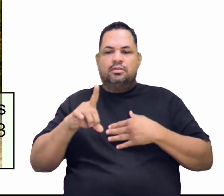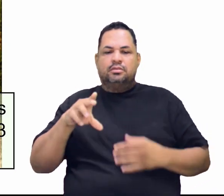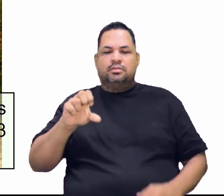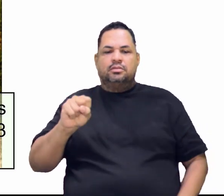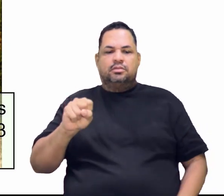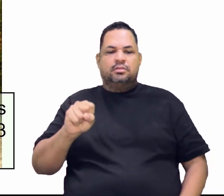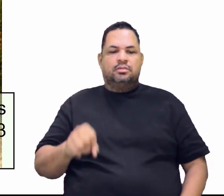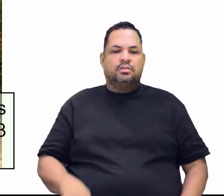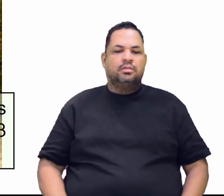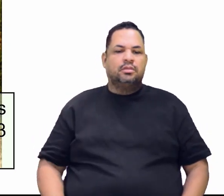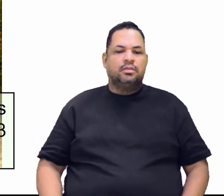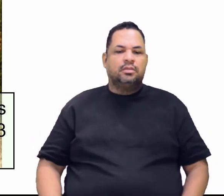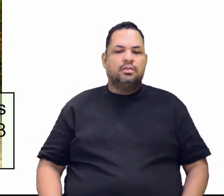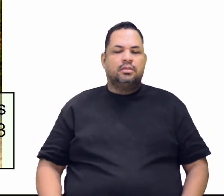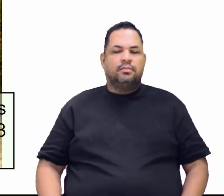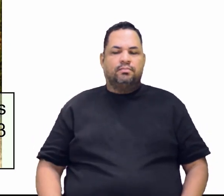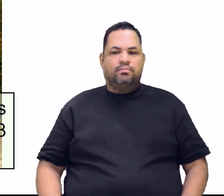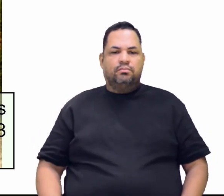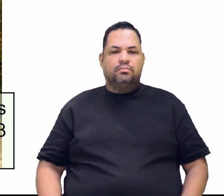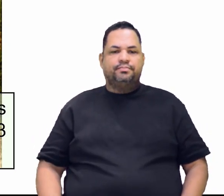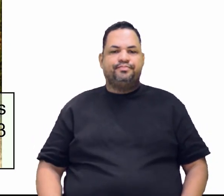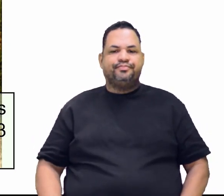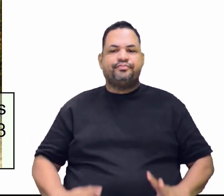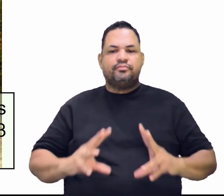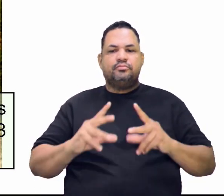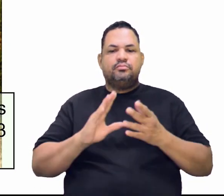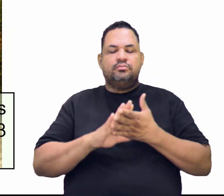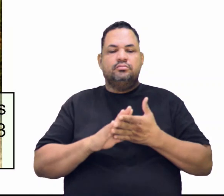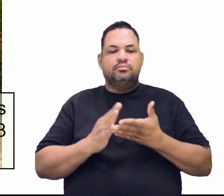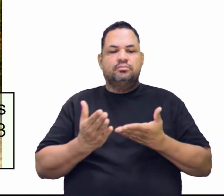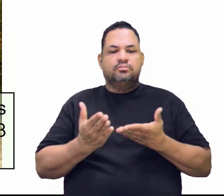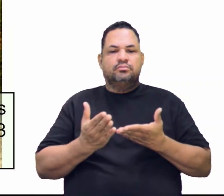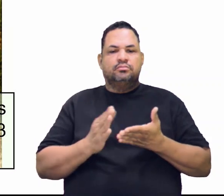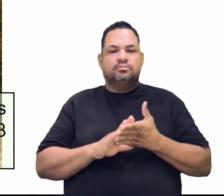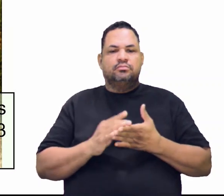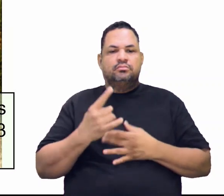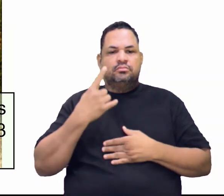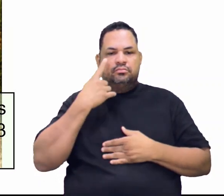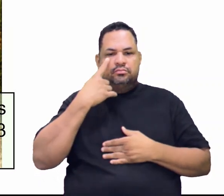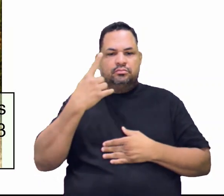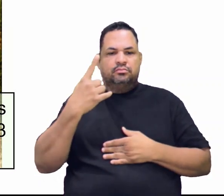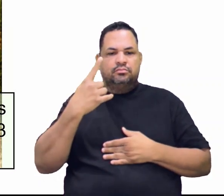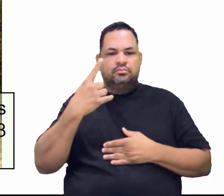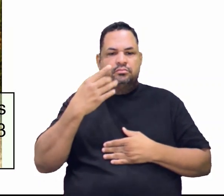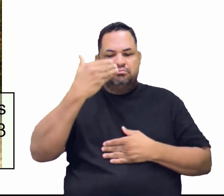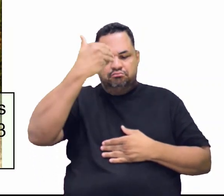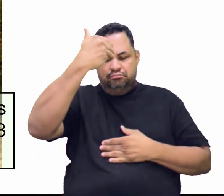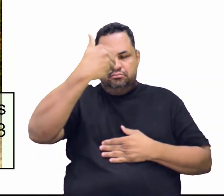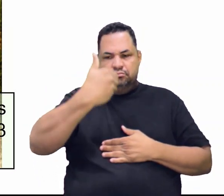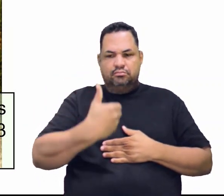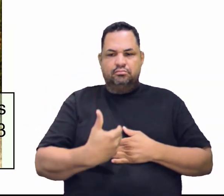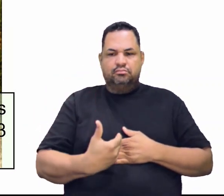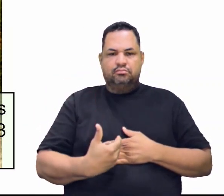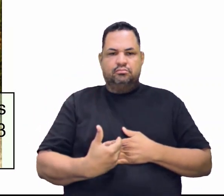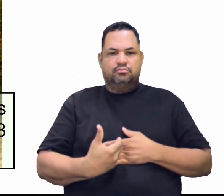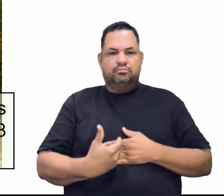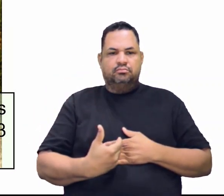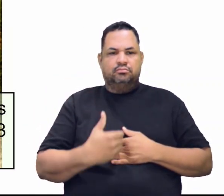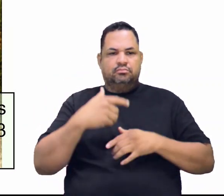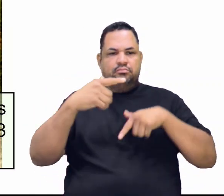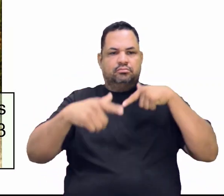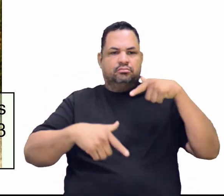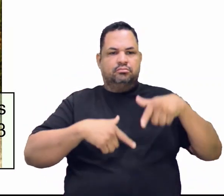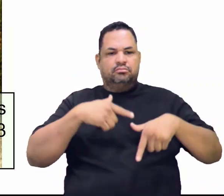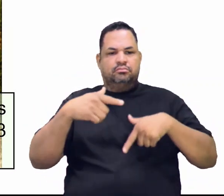e Granadas. Tá? Isso é alguma delas. Ó, você vê aqui a fisionomia